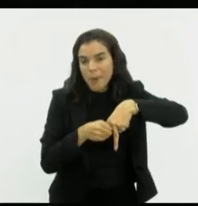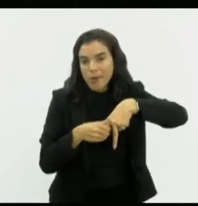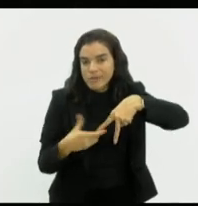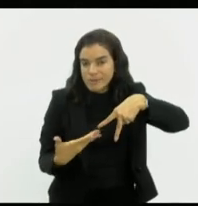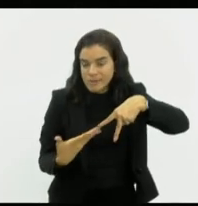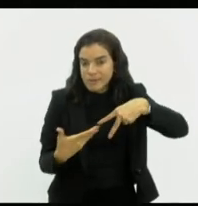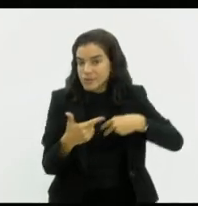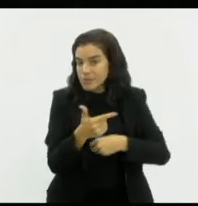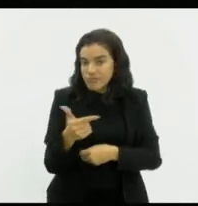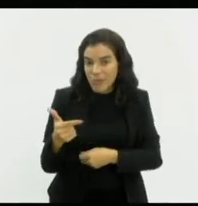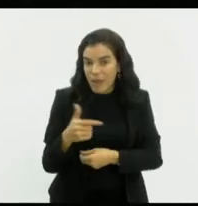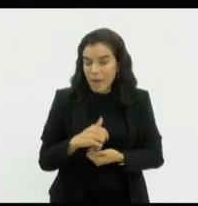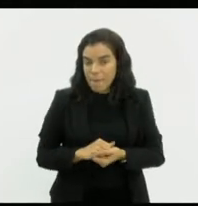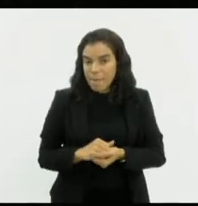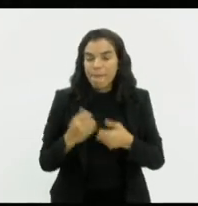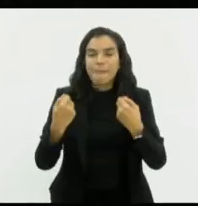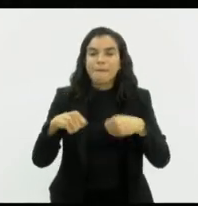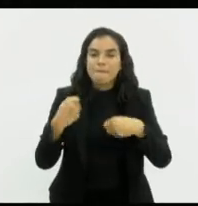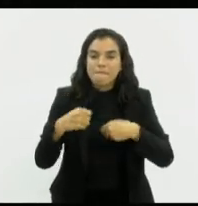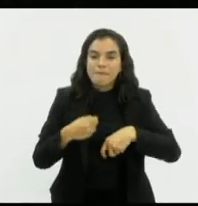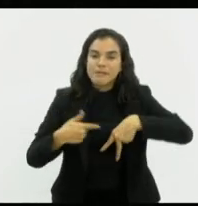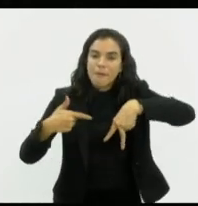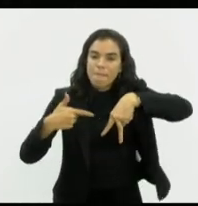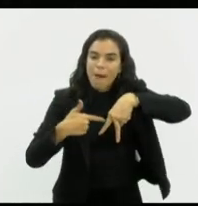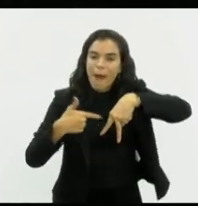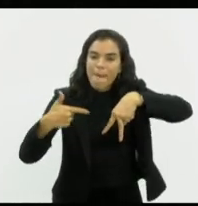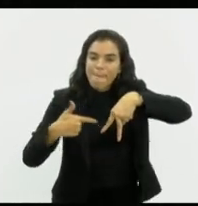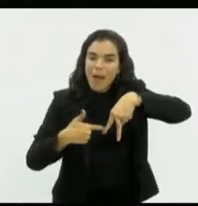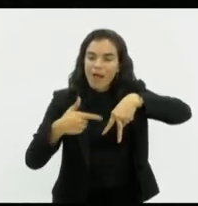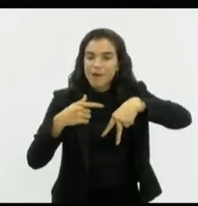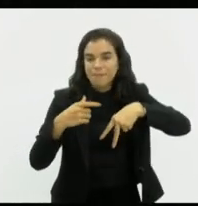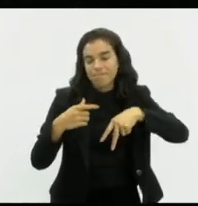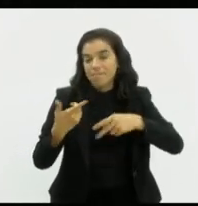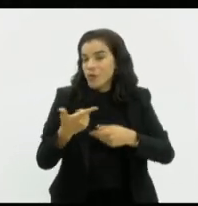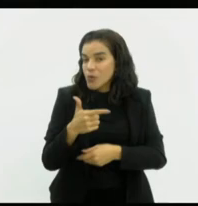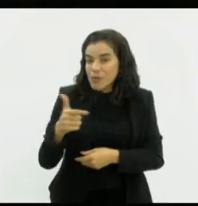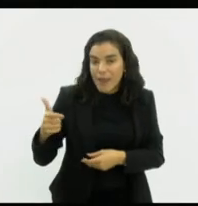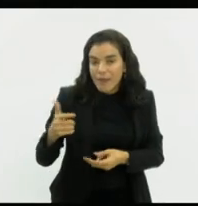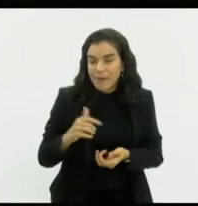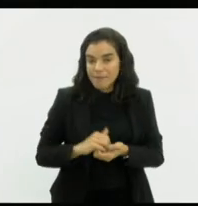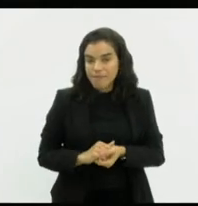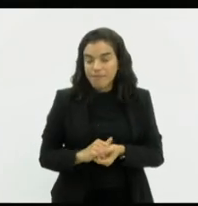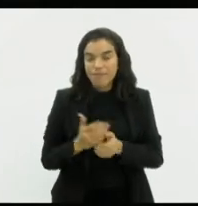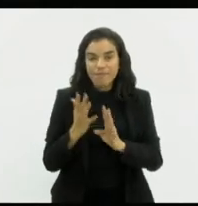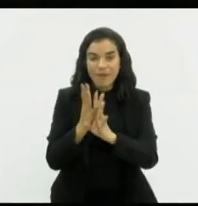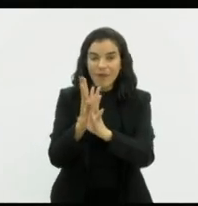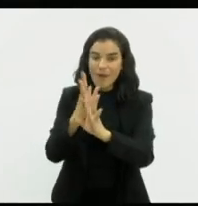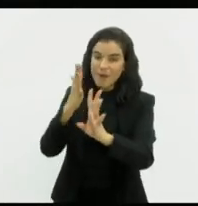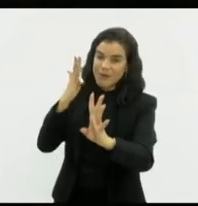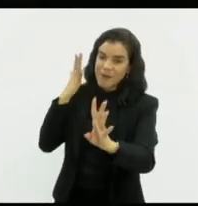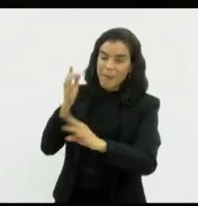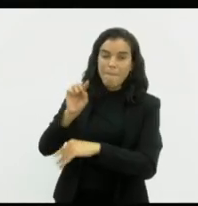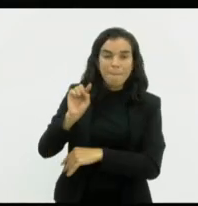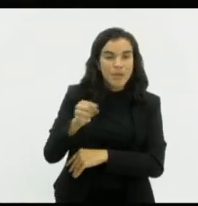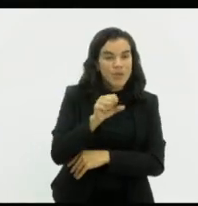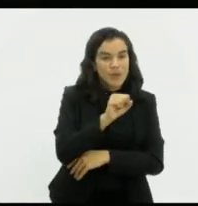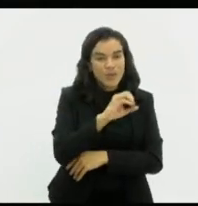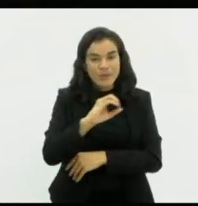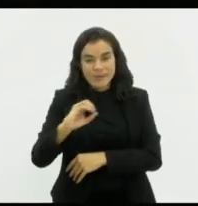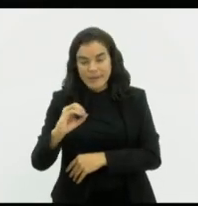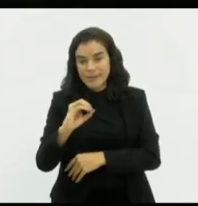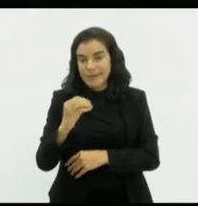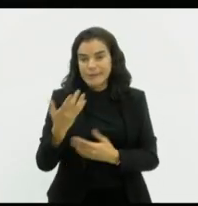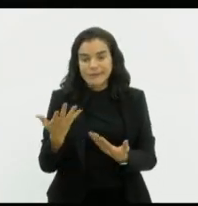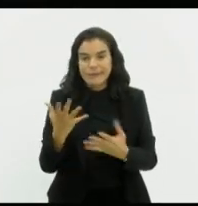tem. Precisa fazer uma prótese do joelho, também não tem, de quadril não tem. Então, a fila é de 1.800, 2.000 e pouco.